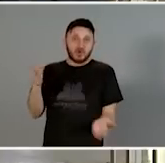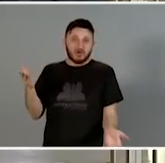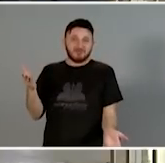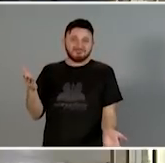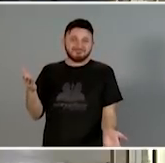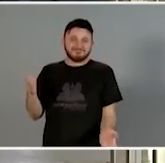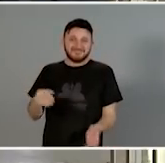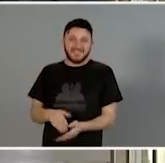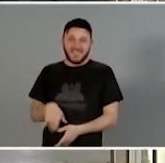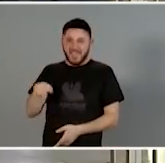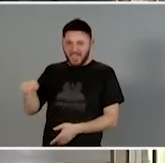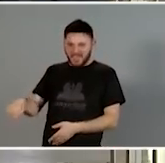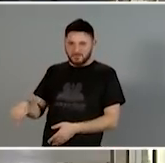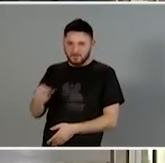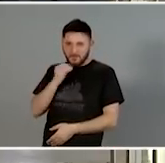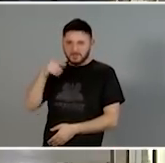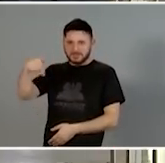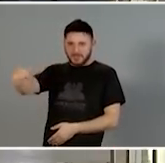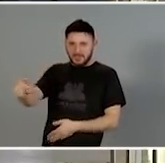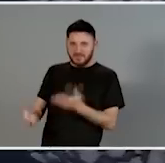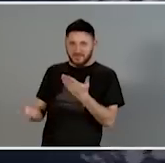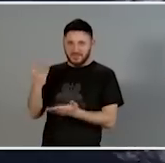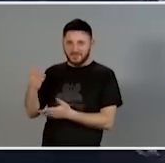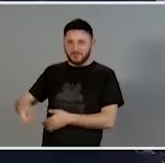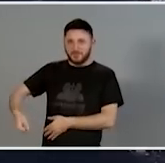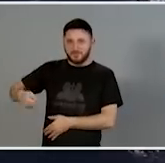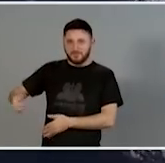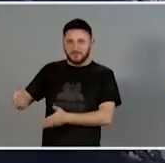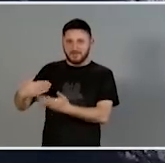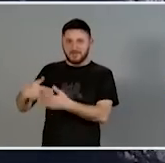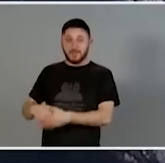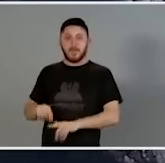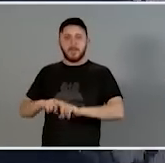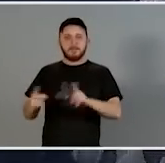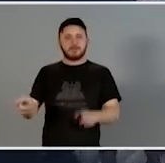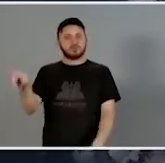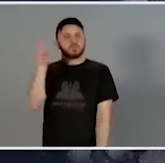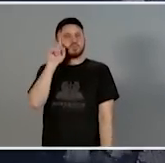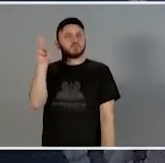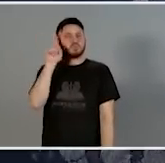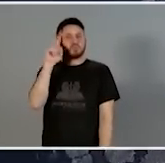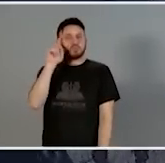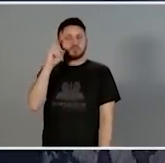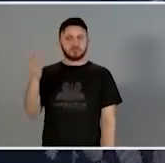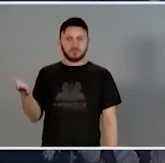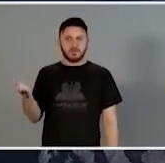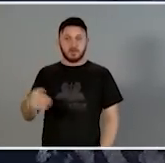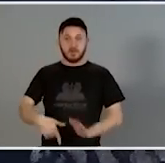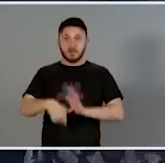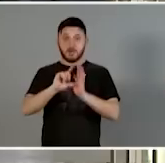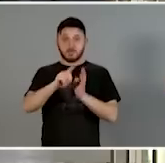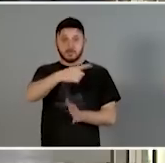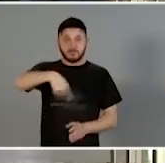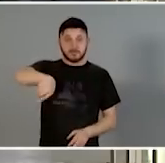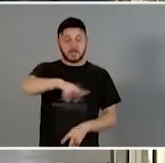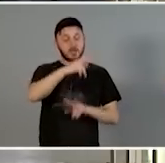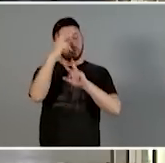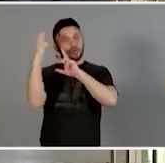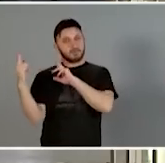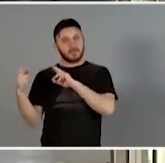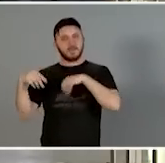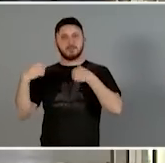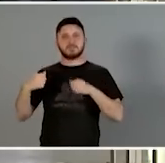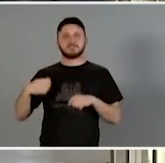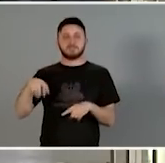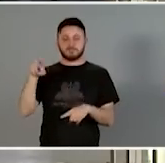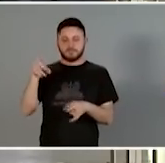Essa aqui deve dar uns 7. Mas todo dia, gente, antes de você dormir, você tem que sentar